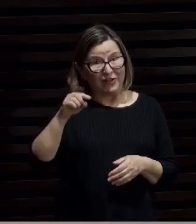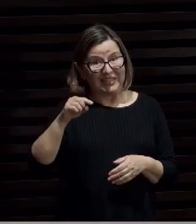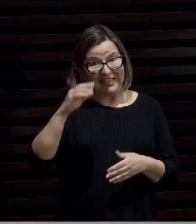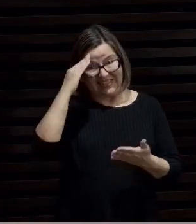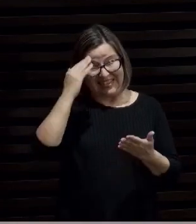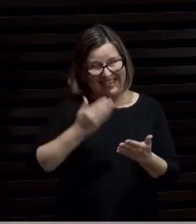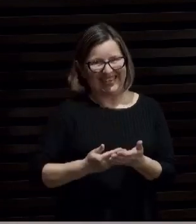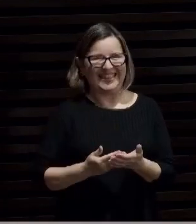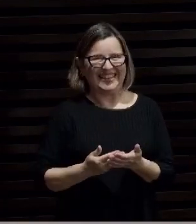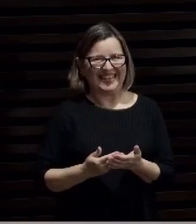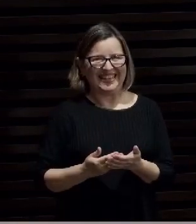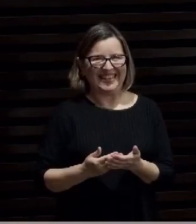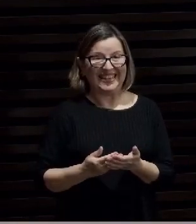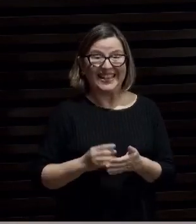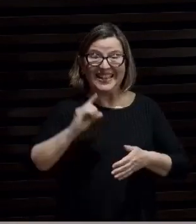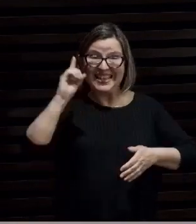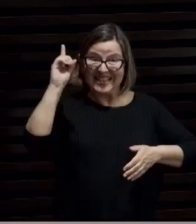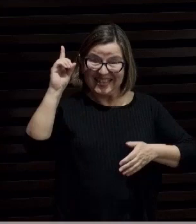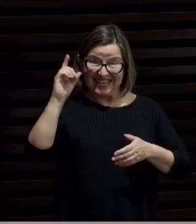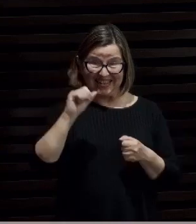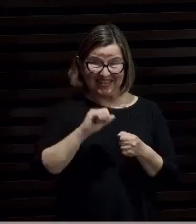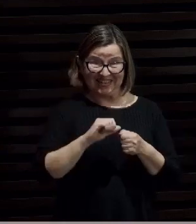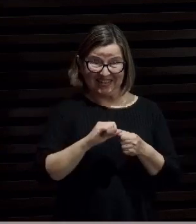É Deus quem faz.